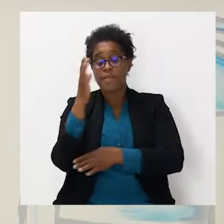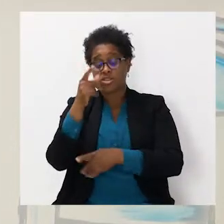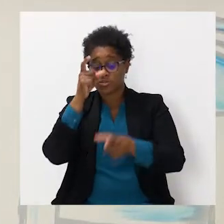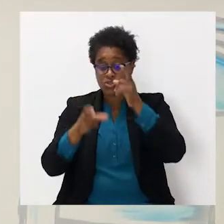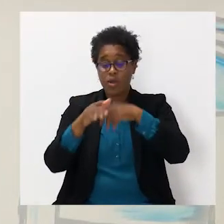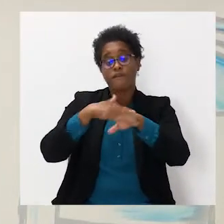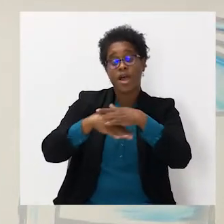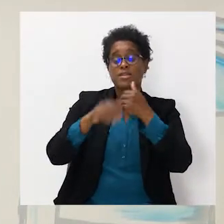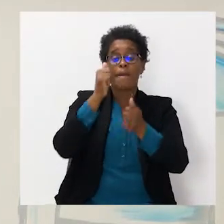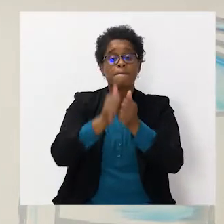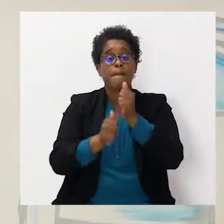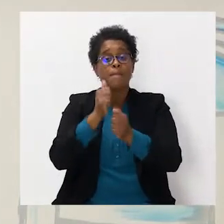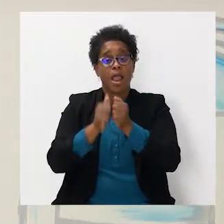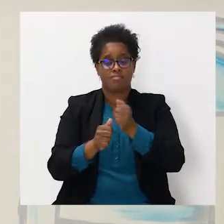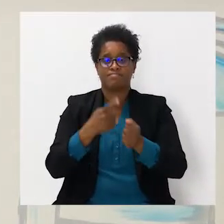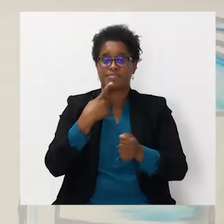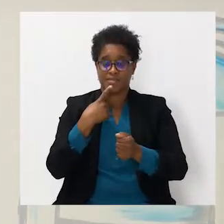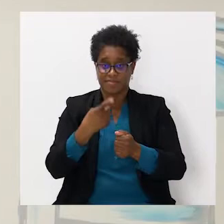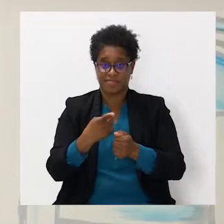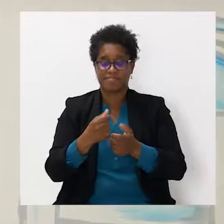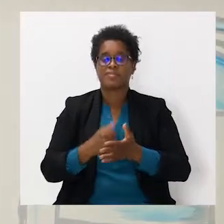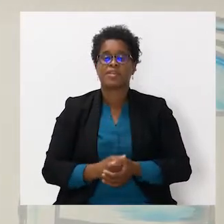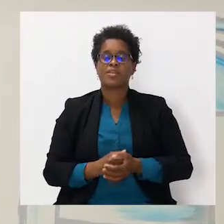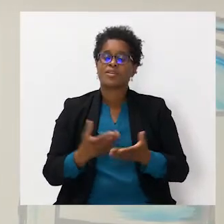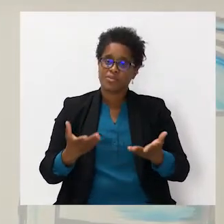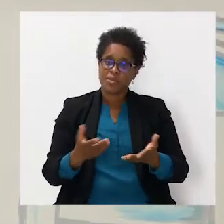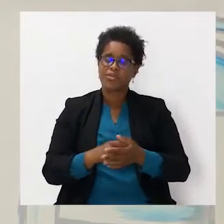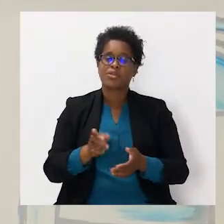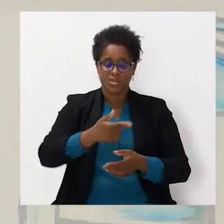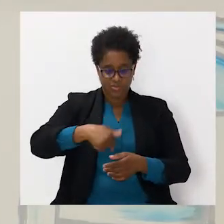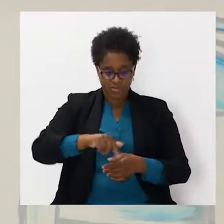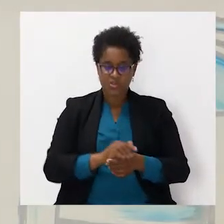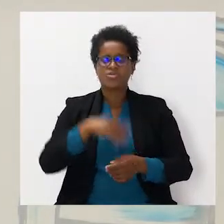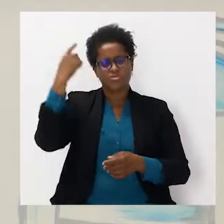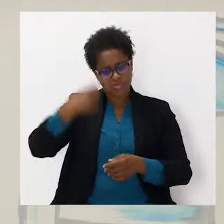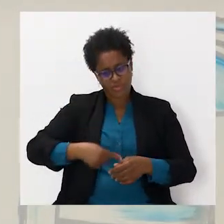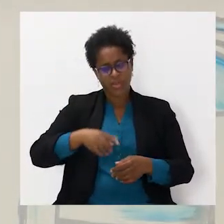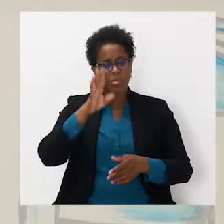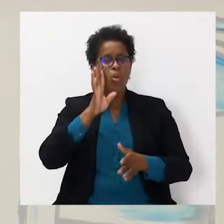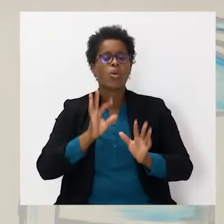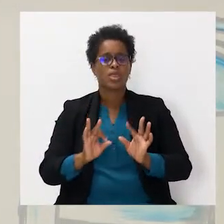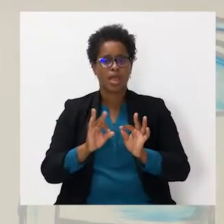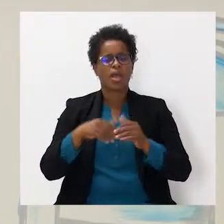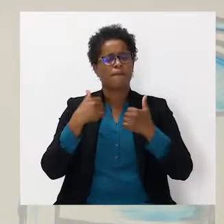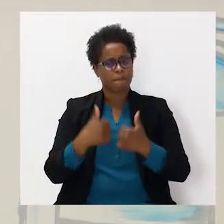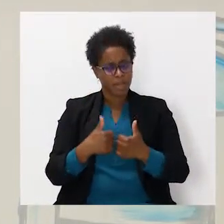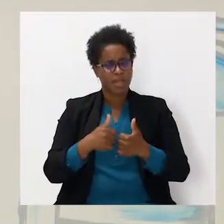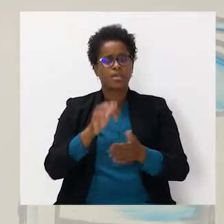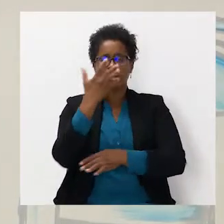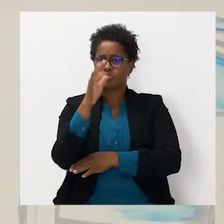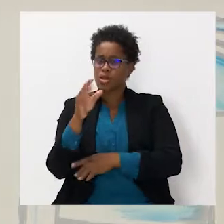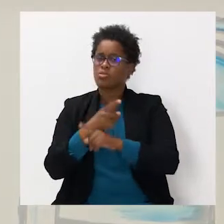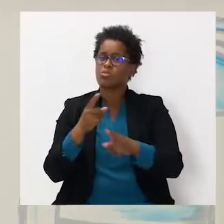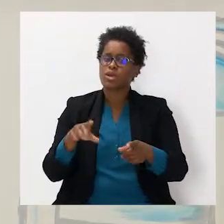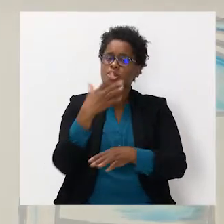produzem um papel, certo? Então, por isso que nós não devemos cuidar bem das plantas, porque